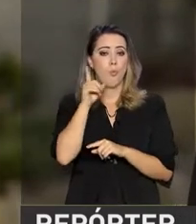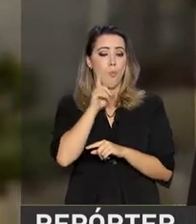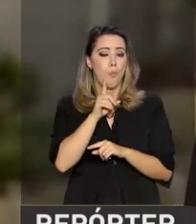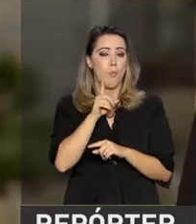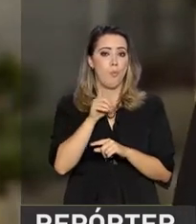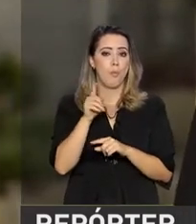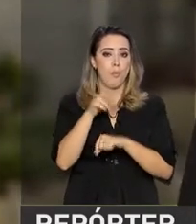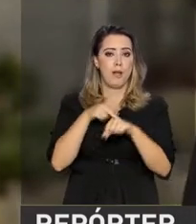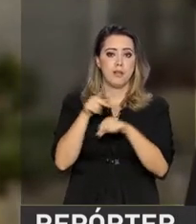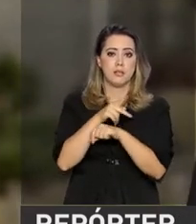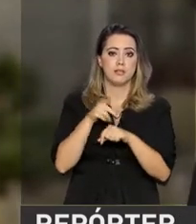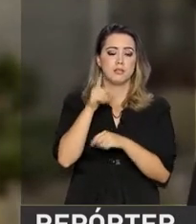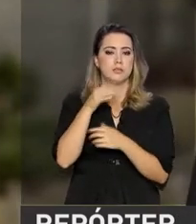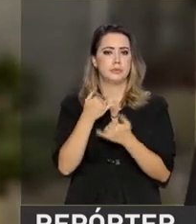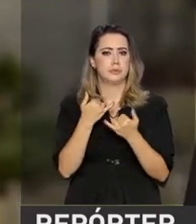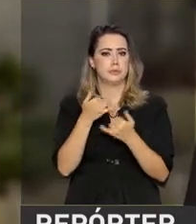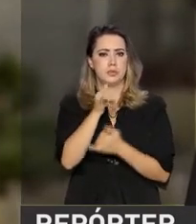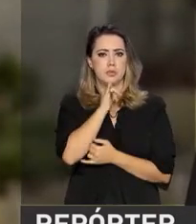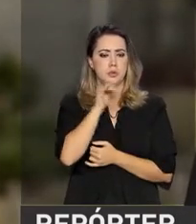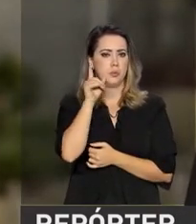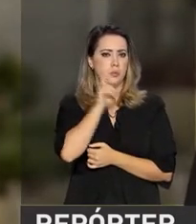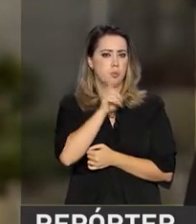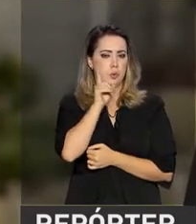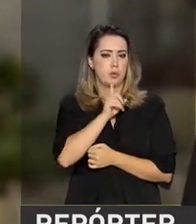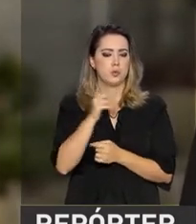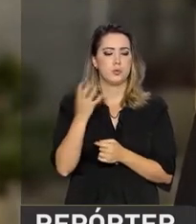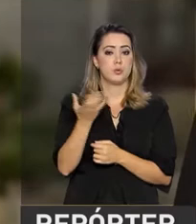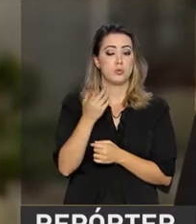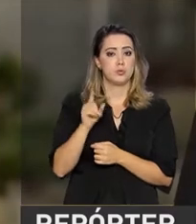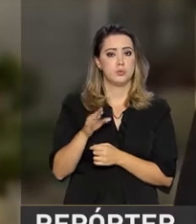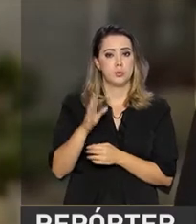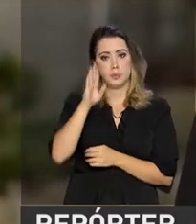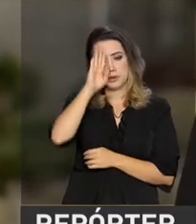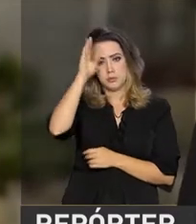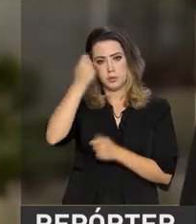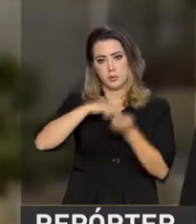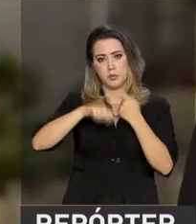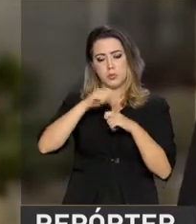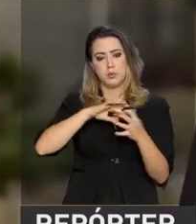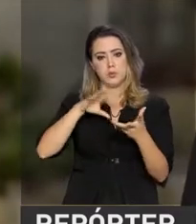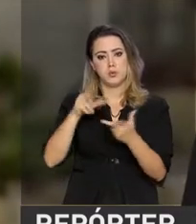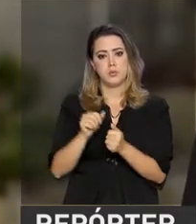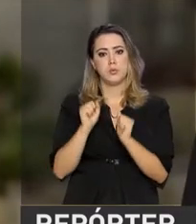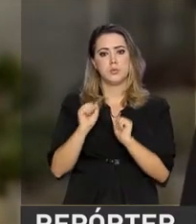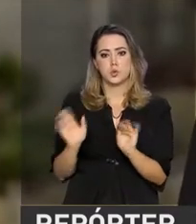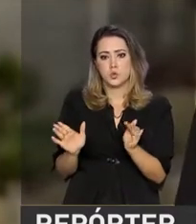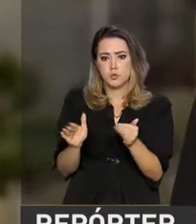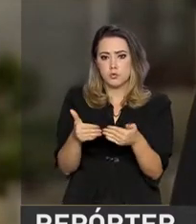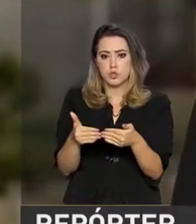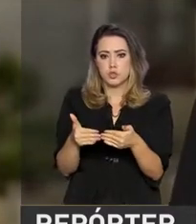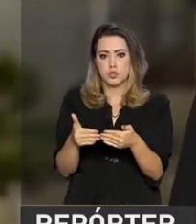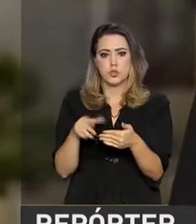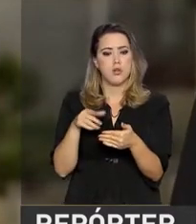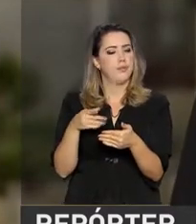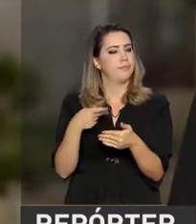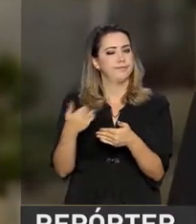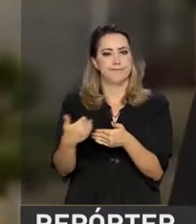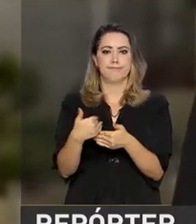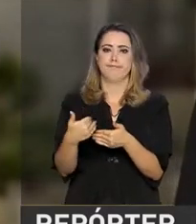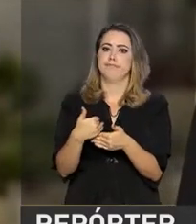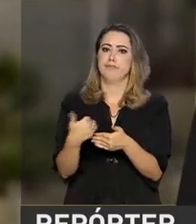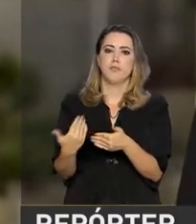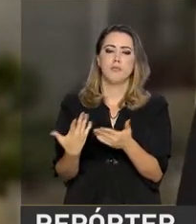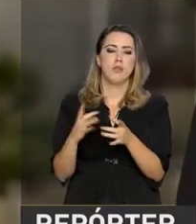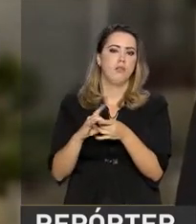Estados Unidos. Sob o comando de Donald Trump, a principal economia do mundo pode fechar as portas e dificultar